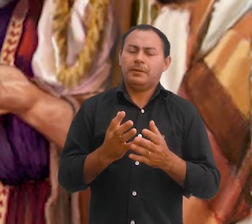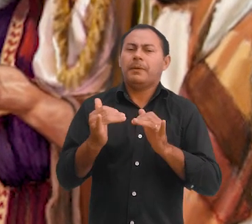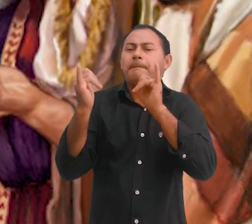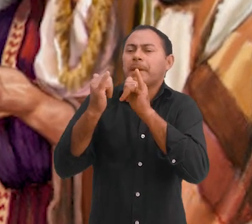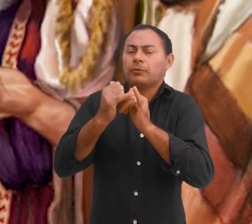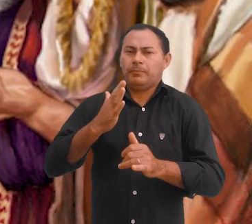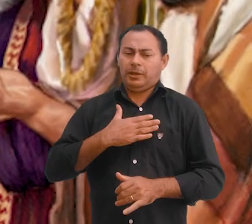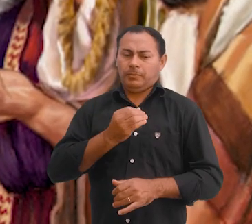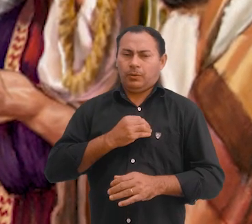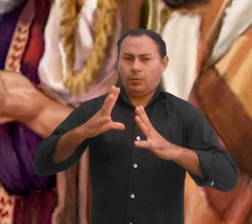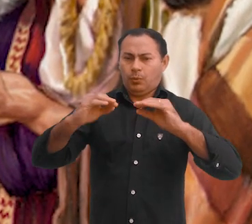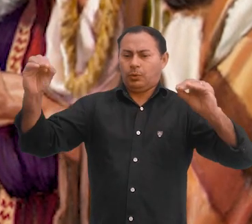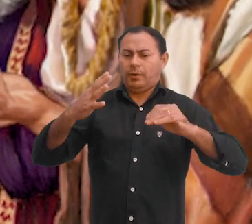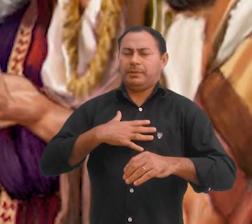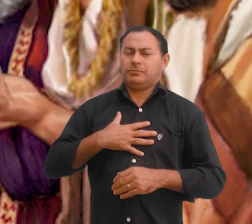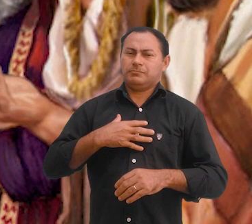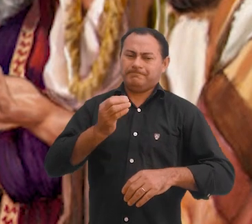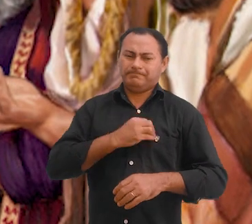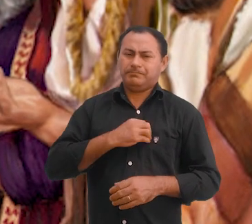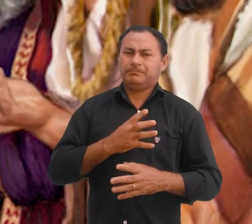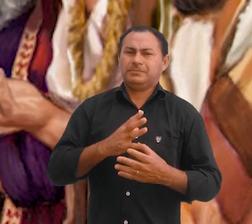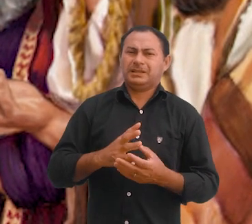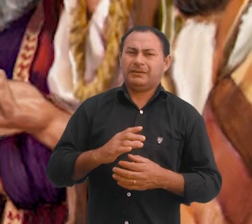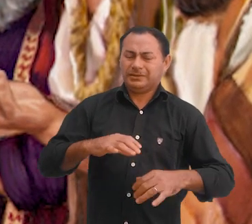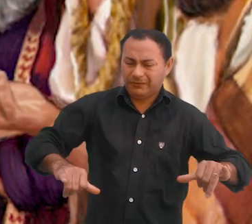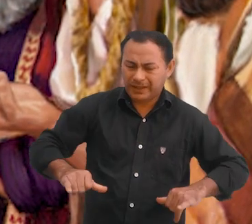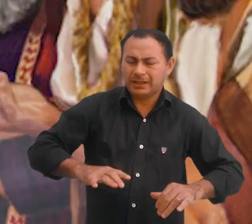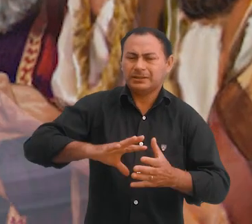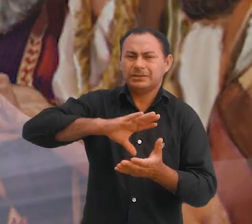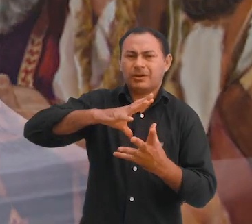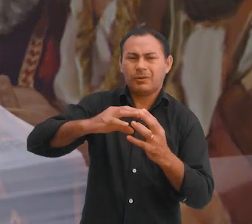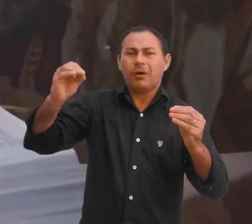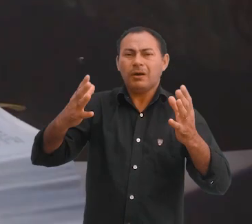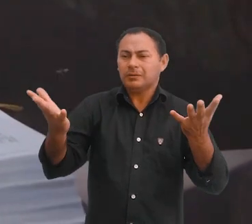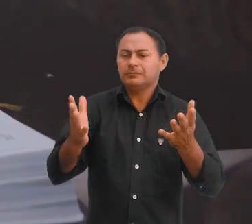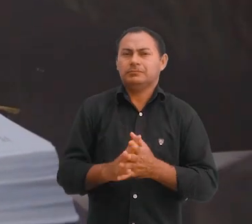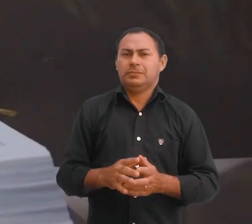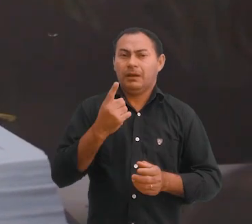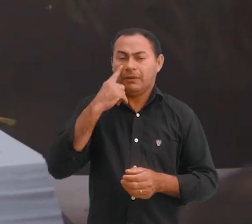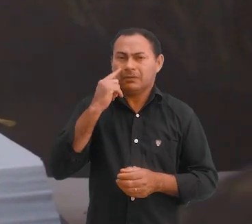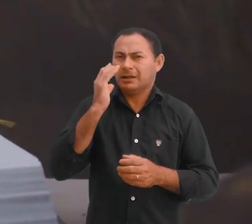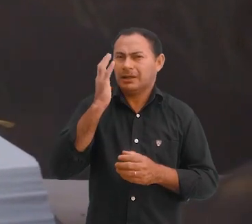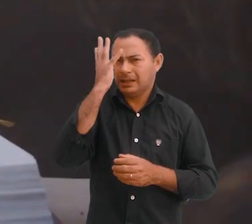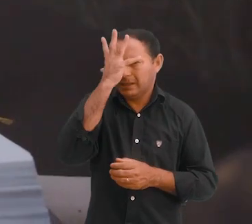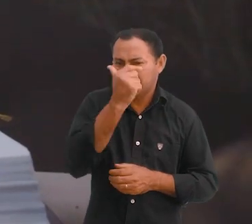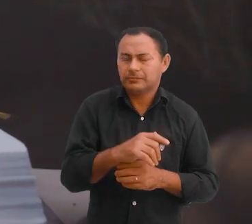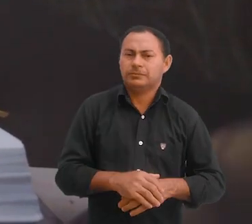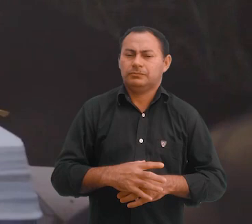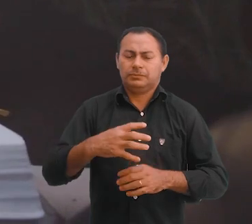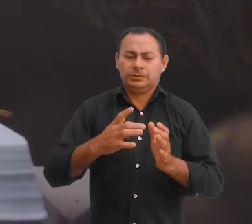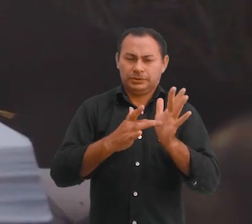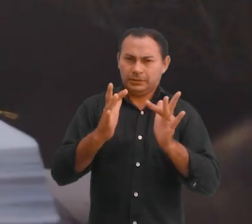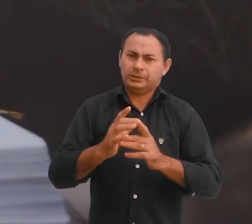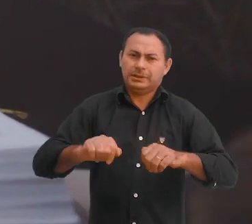vida e que me perdoou e que curou essa minha ferida de alma. É incrível como realmente